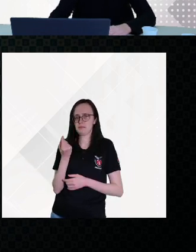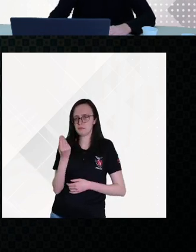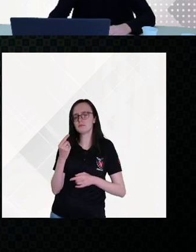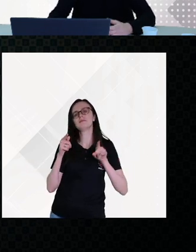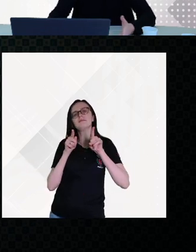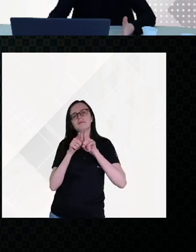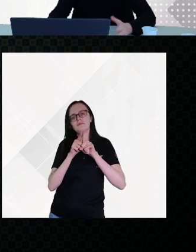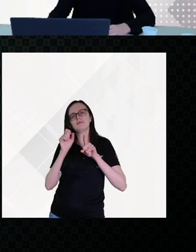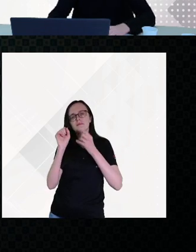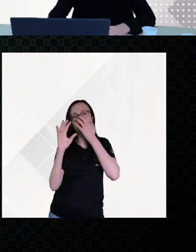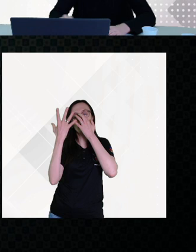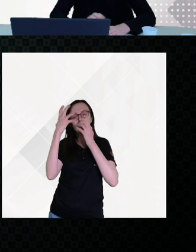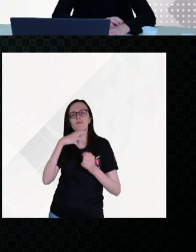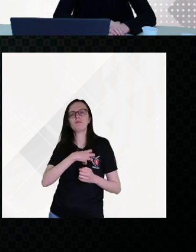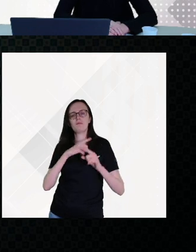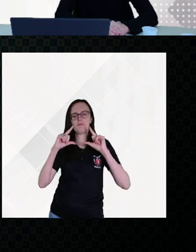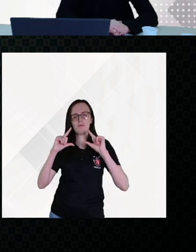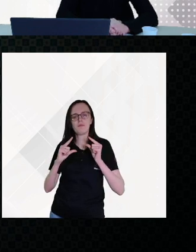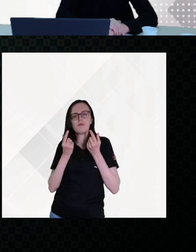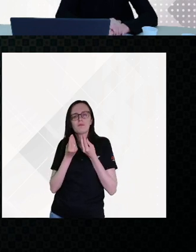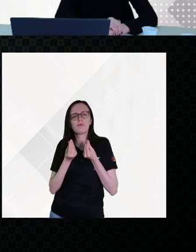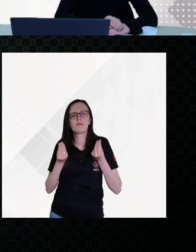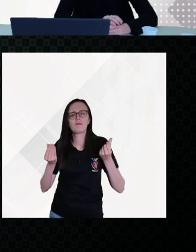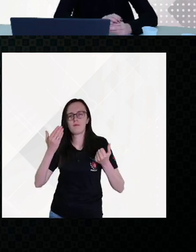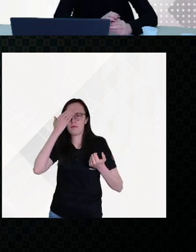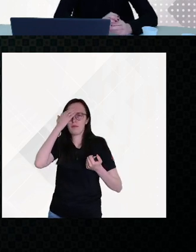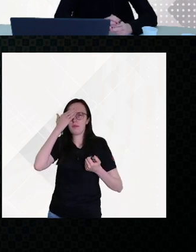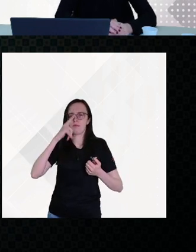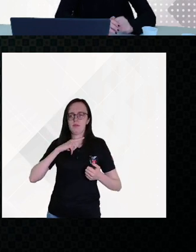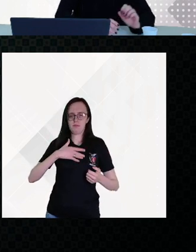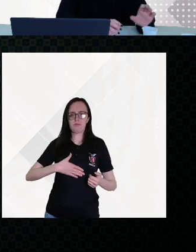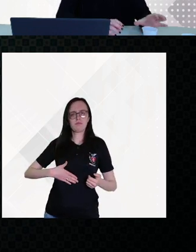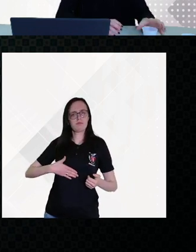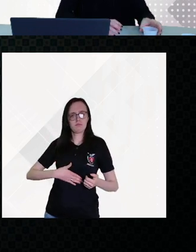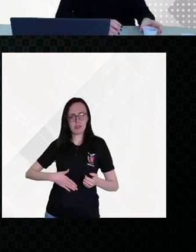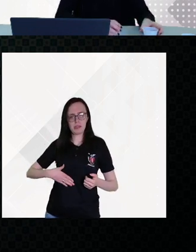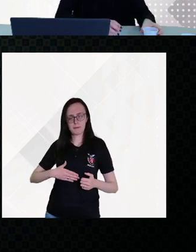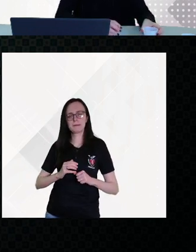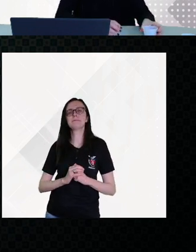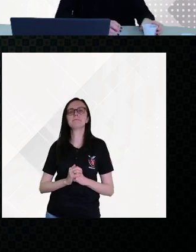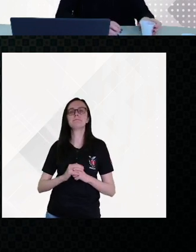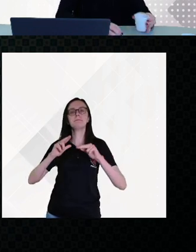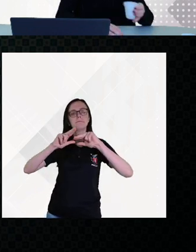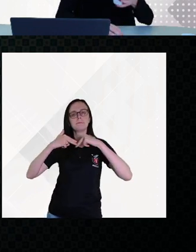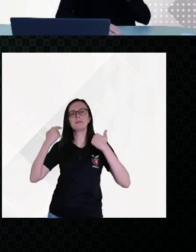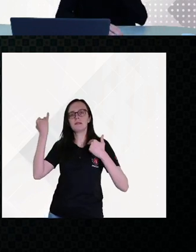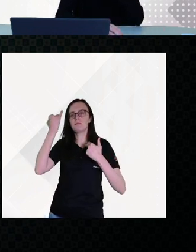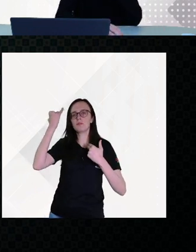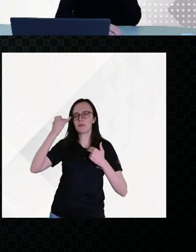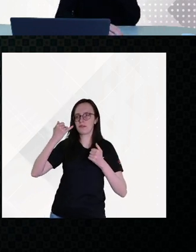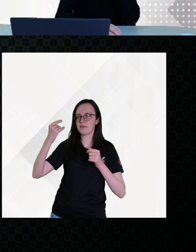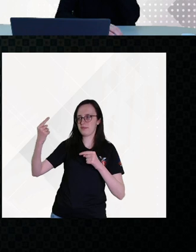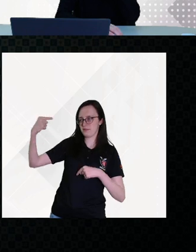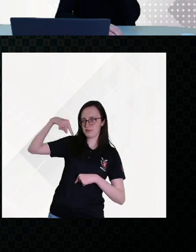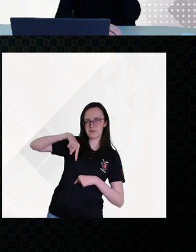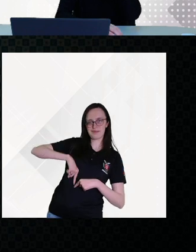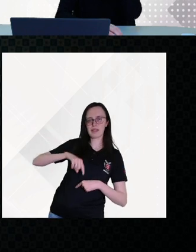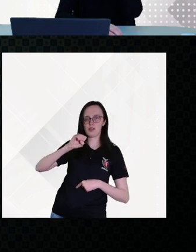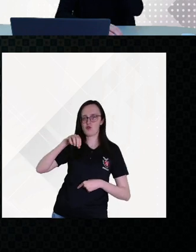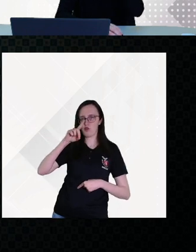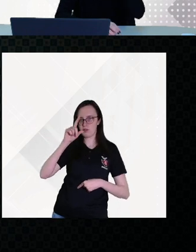baixa, então, sensibilidade na região afetada. Então, é feito essa drenagem do líquido.